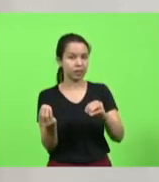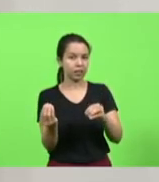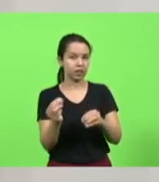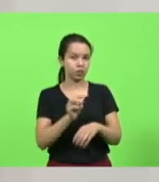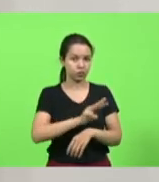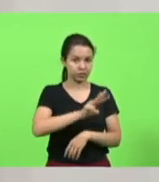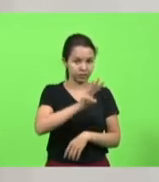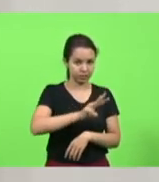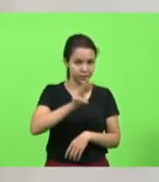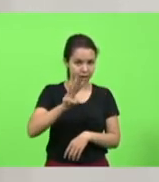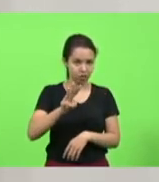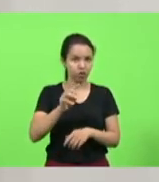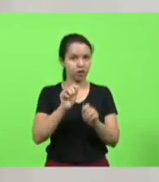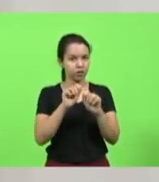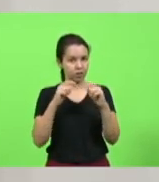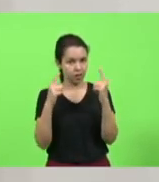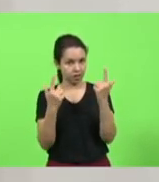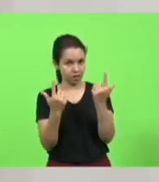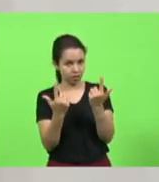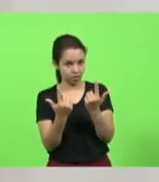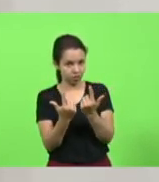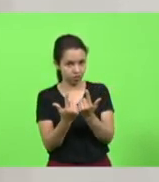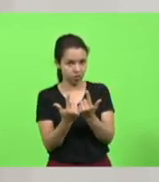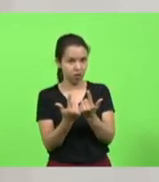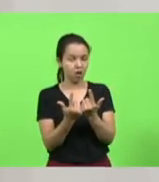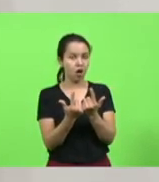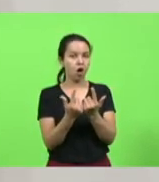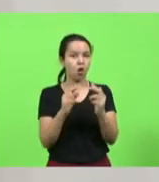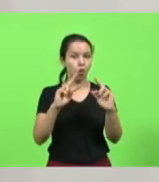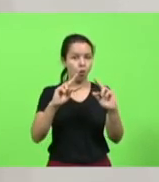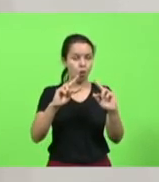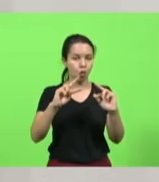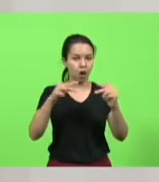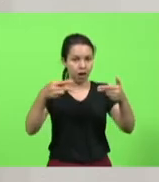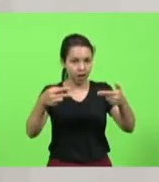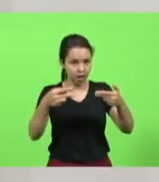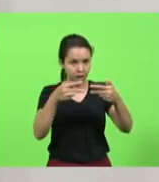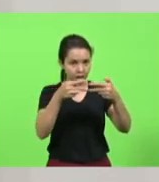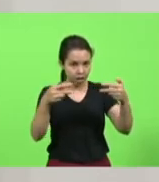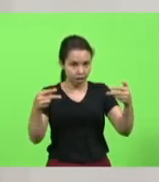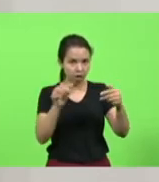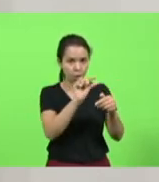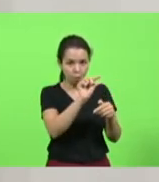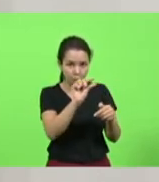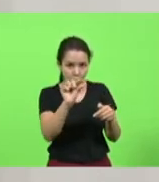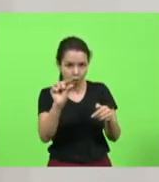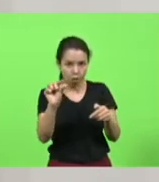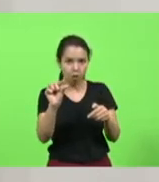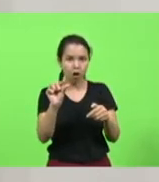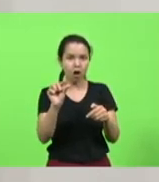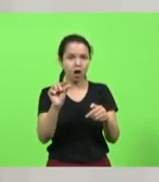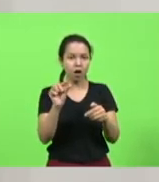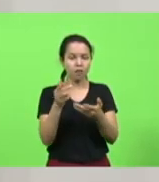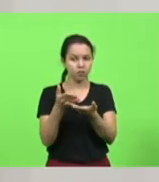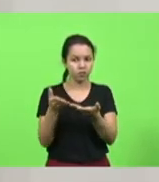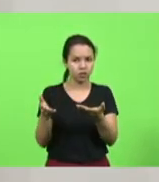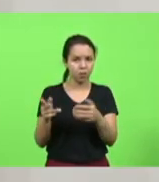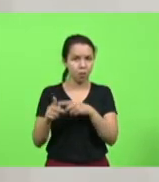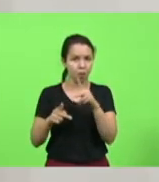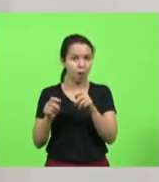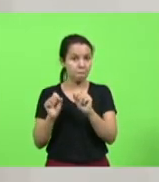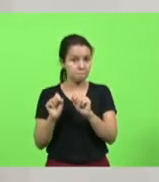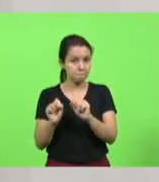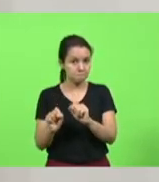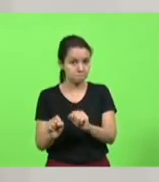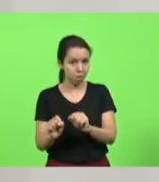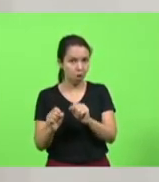nossa Assembleia Legislativa esse link, onde o consumidor catarinense possa acessar e buscar a solução